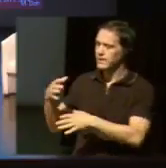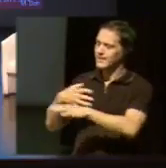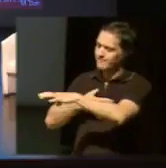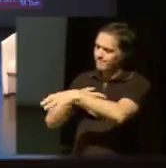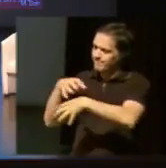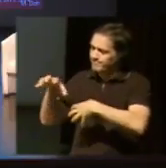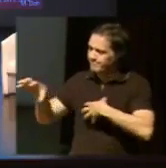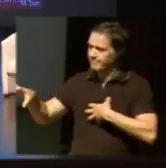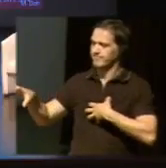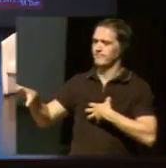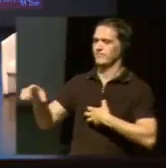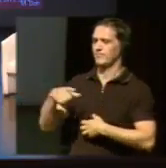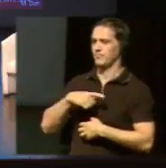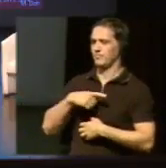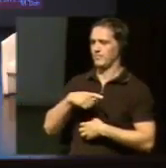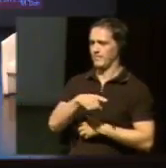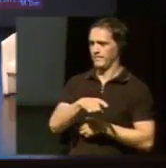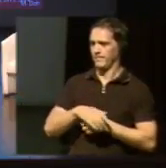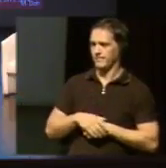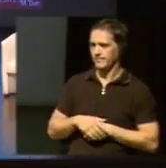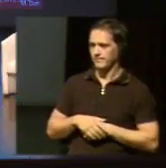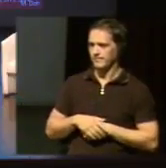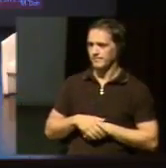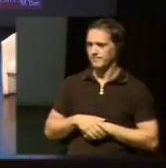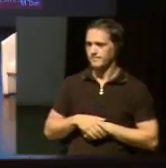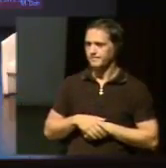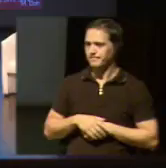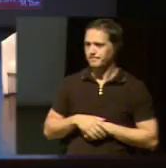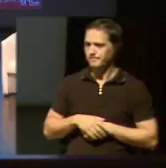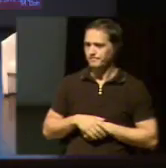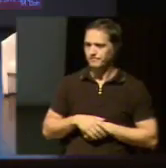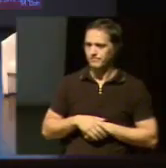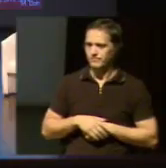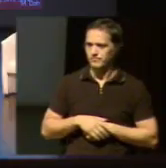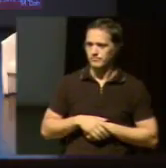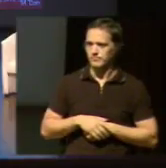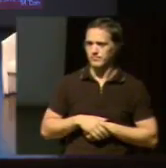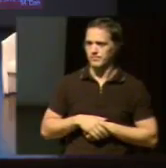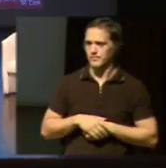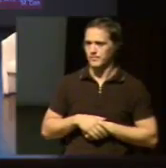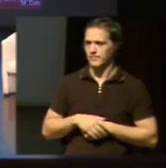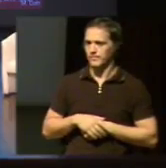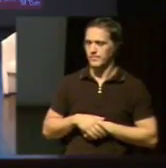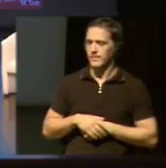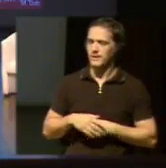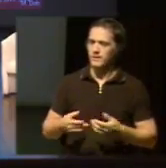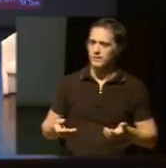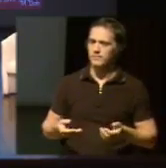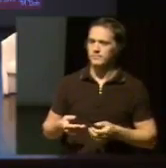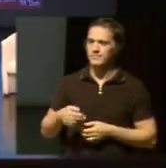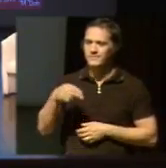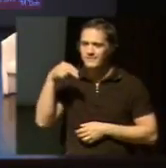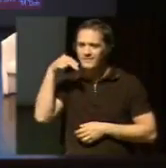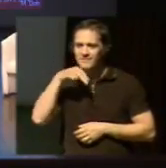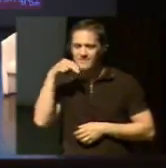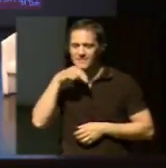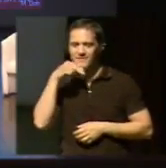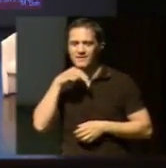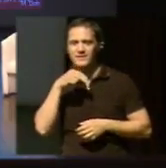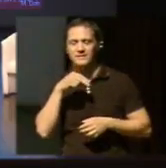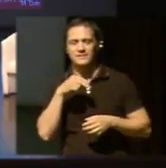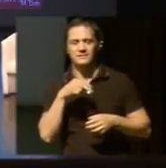para isso. Os jovens têm, como netos, não têm a compreensão de